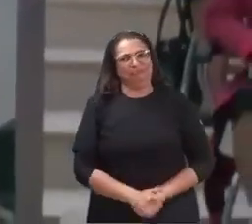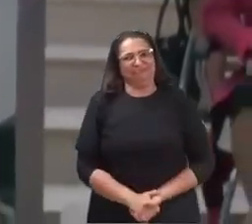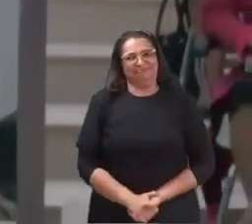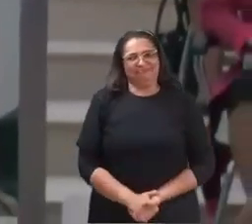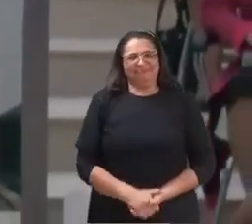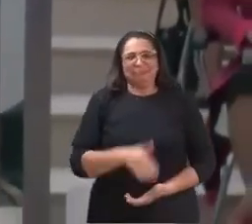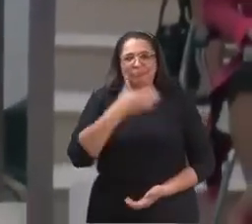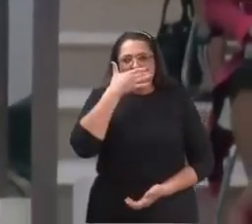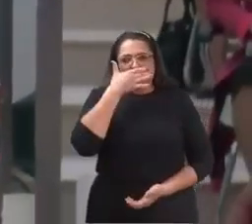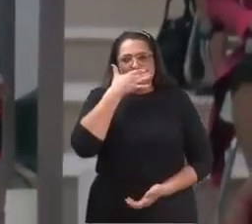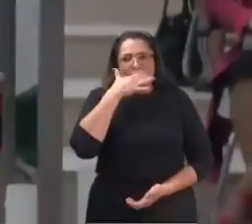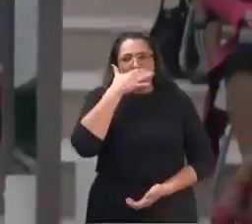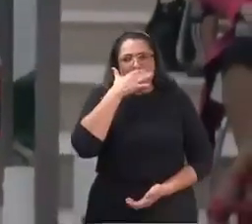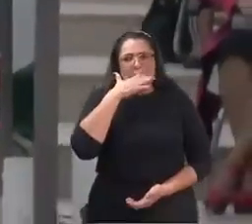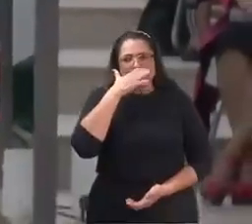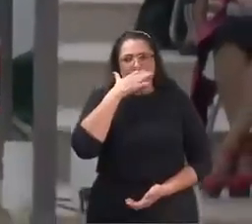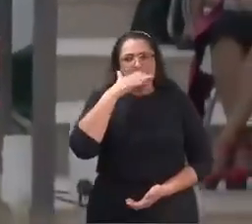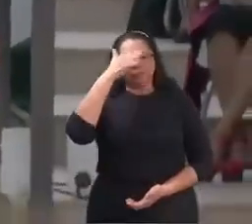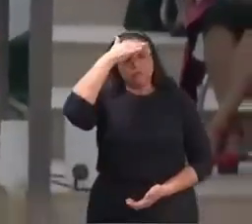Meu Deus!